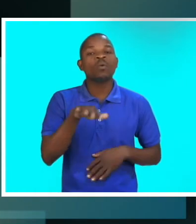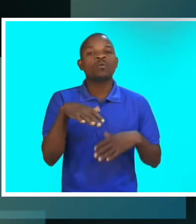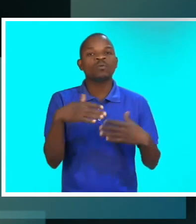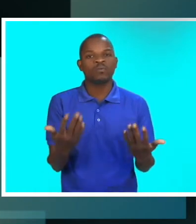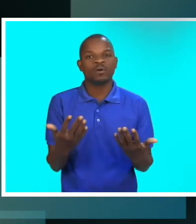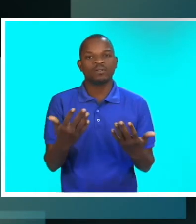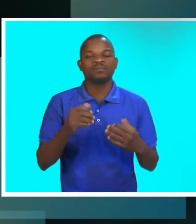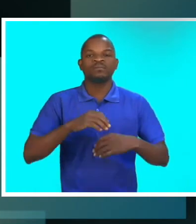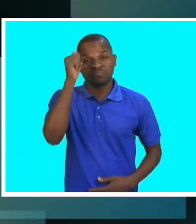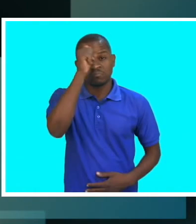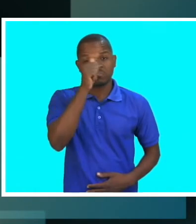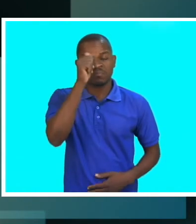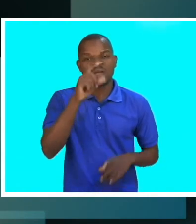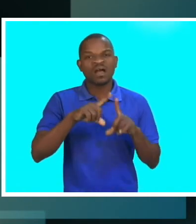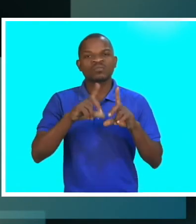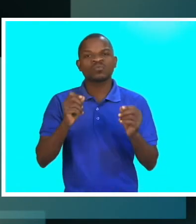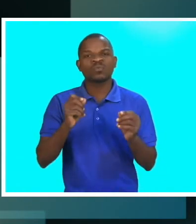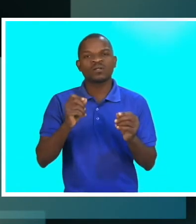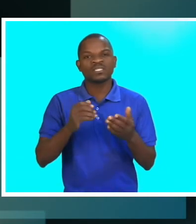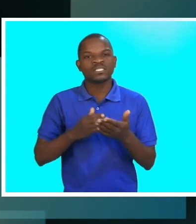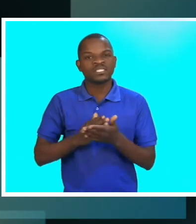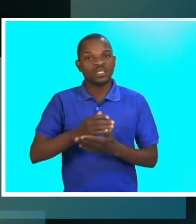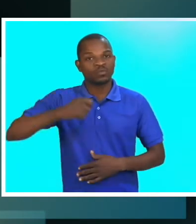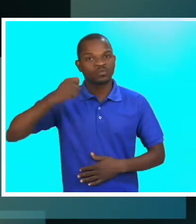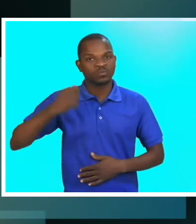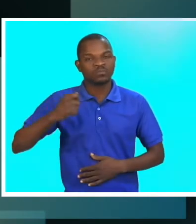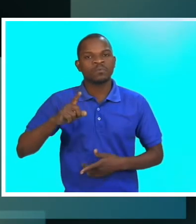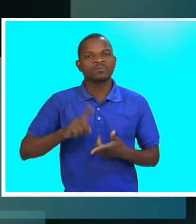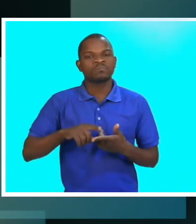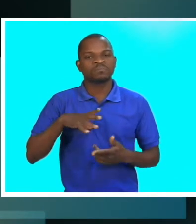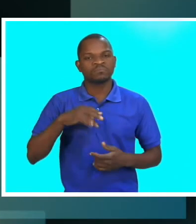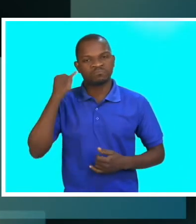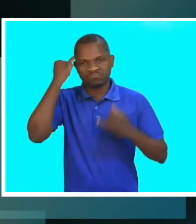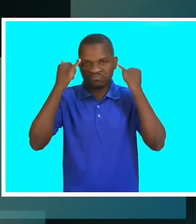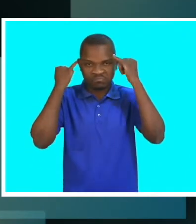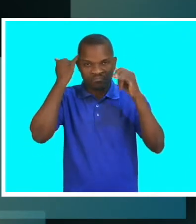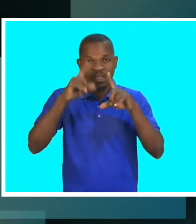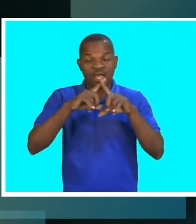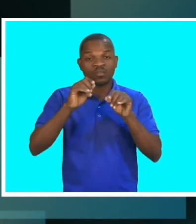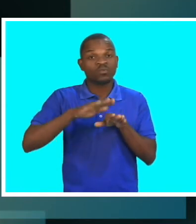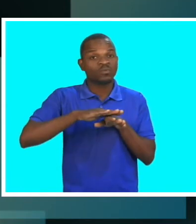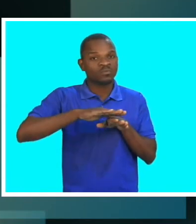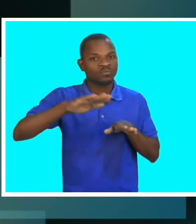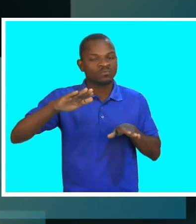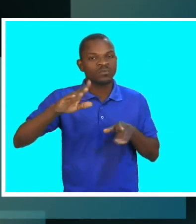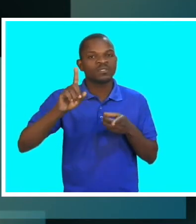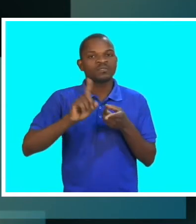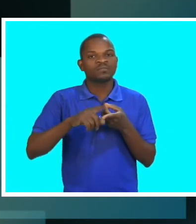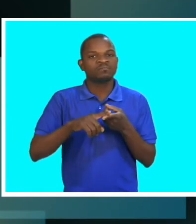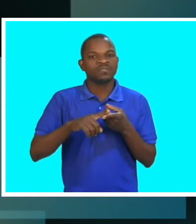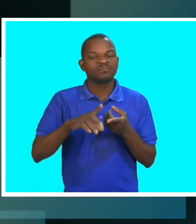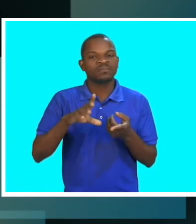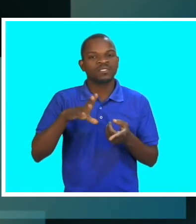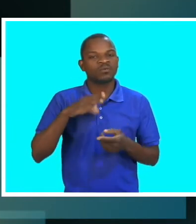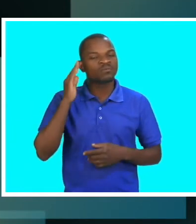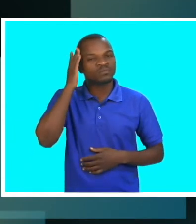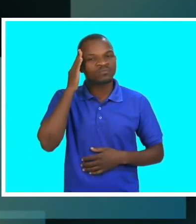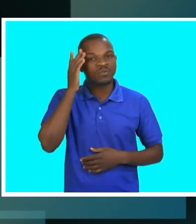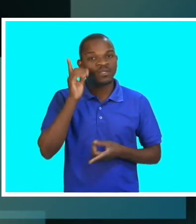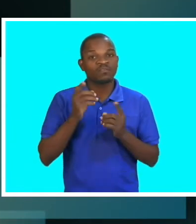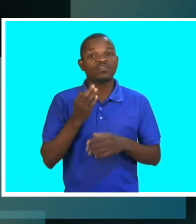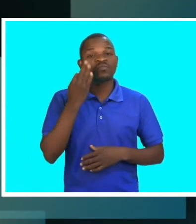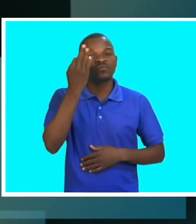assassino antes de chegar lá. Licenciada em Direito, Giane deixa seu ponto de vista sobre acessibilidade e aumenta